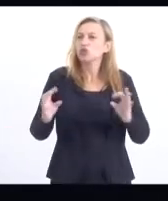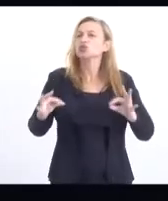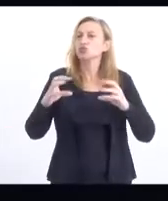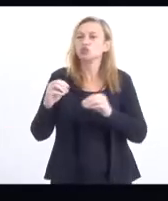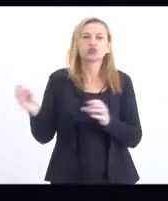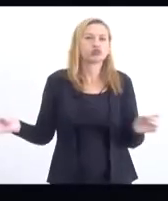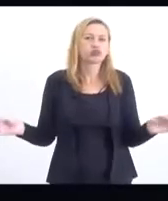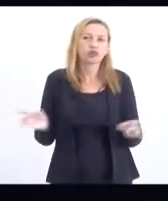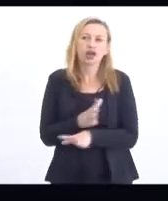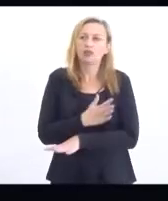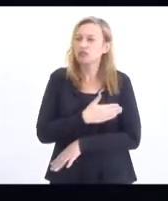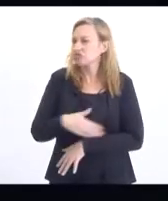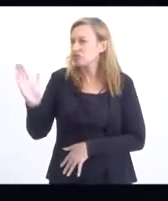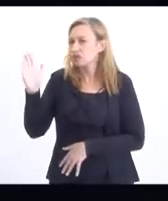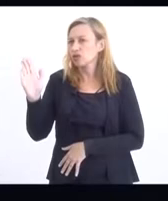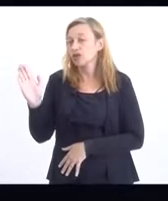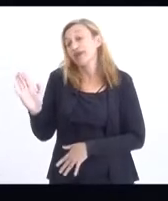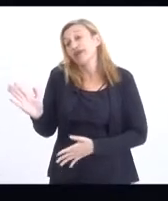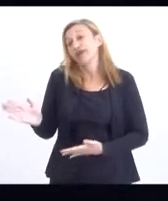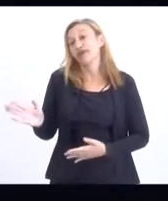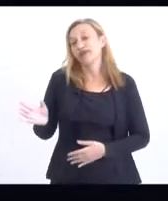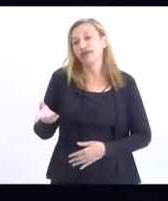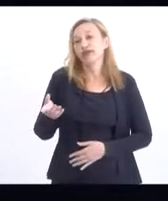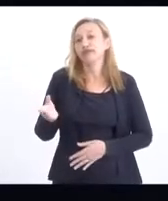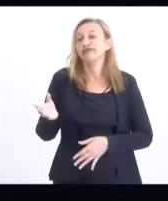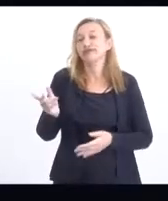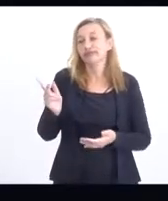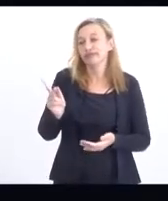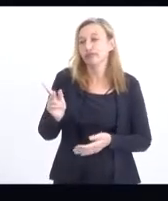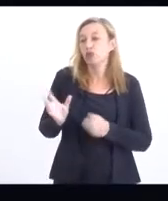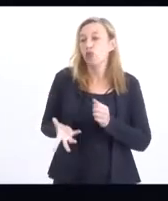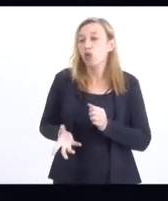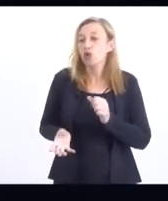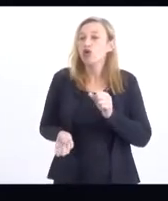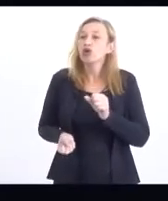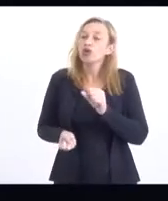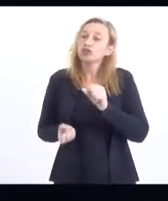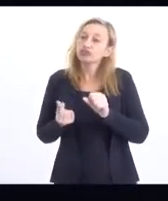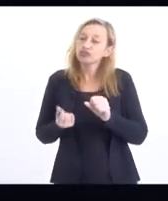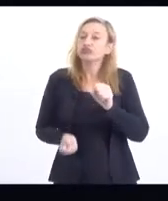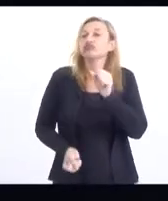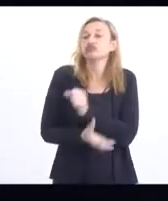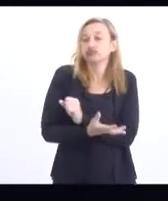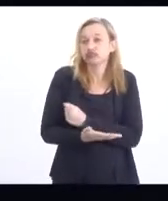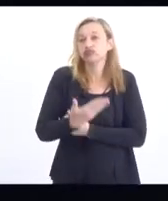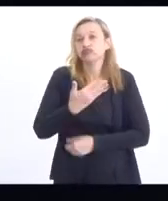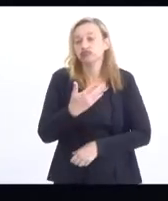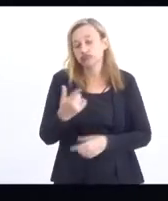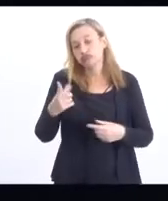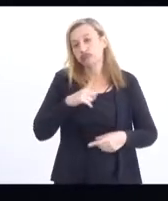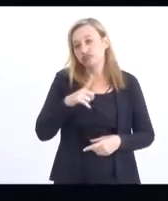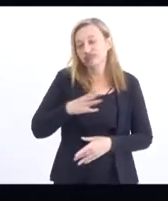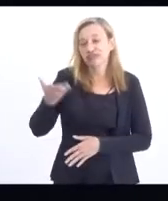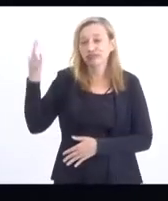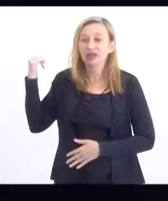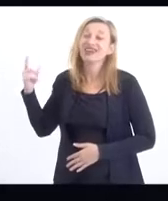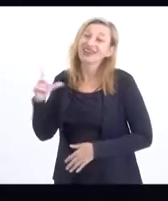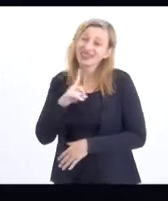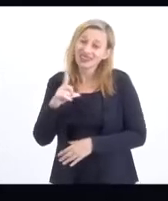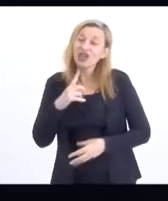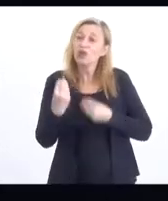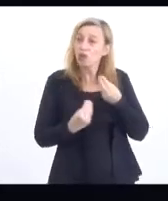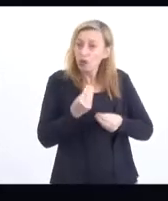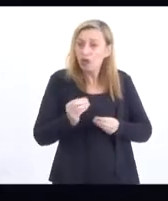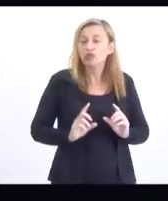embora. Na minha opinião, foi o maior extraordinário político que houve naquela época. Então, nós precisamos que brigue por isso. Existe maneira de